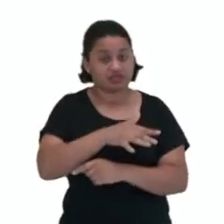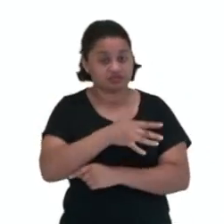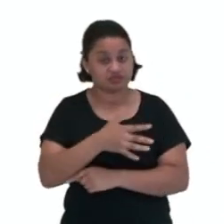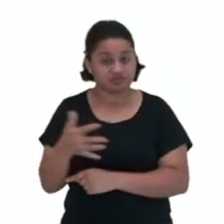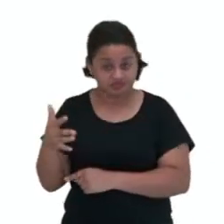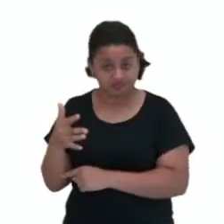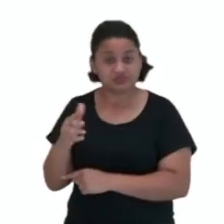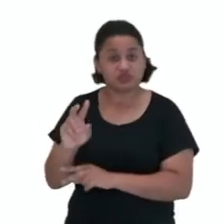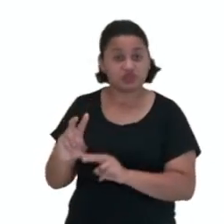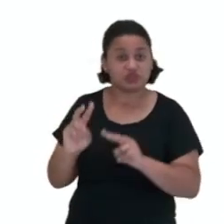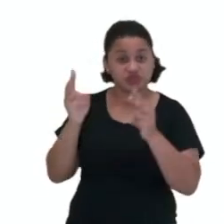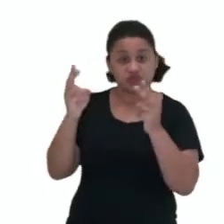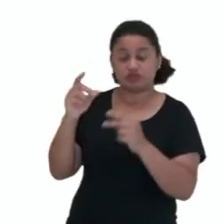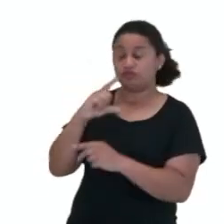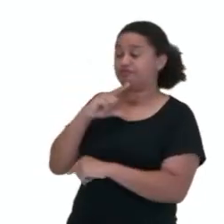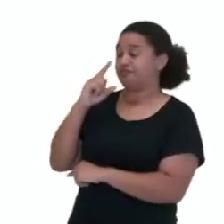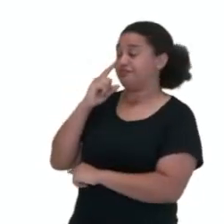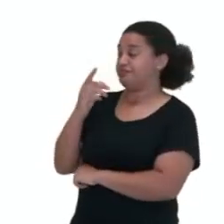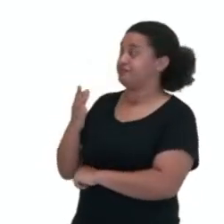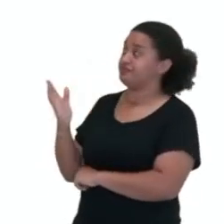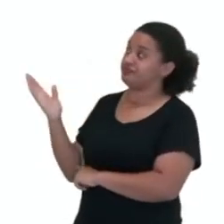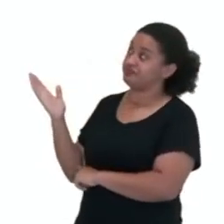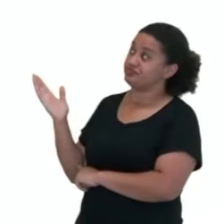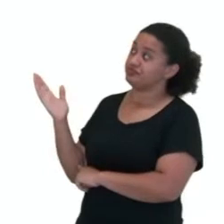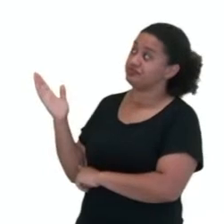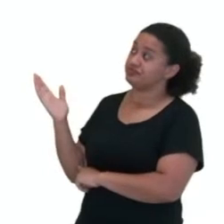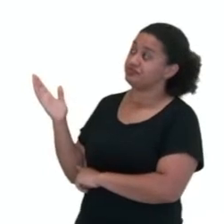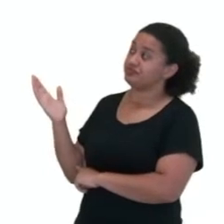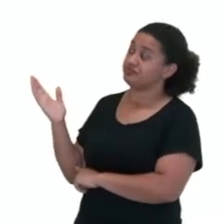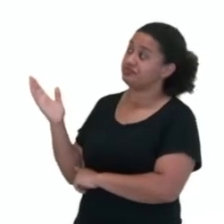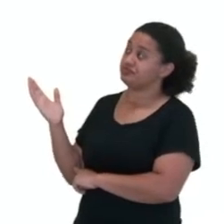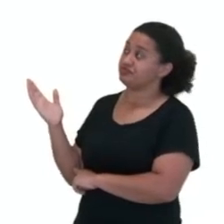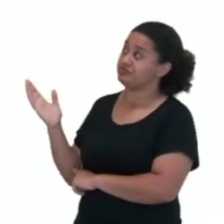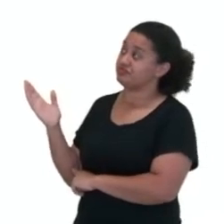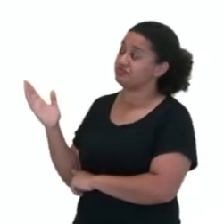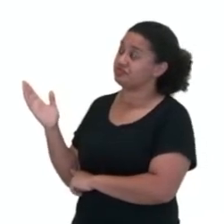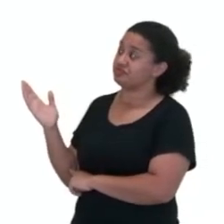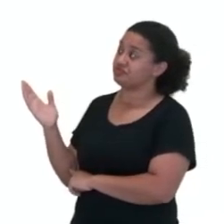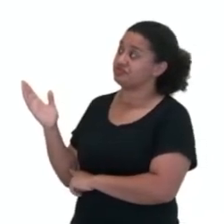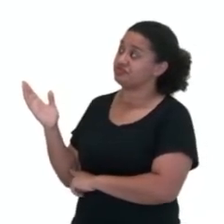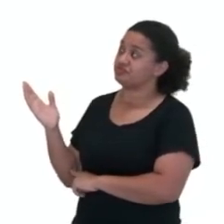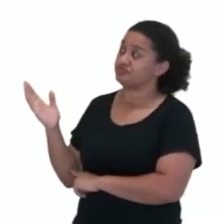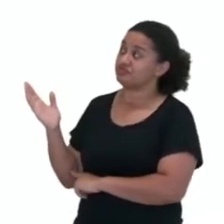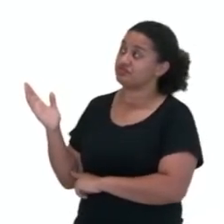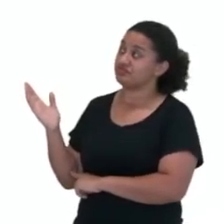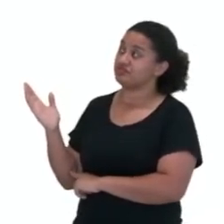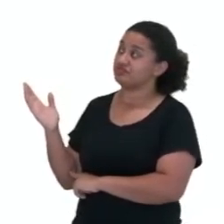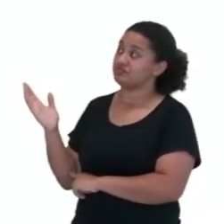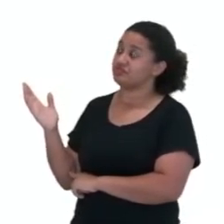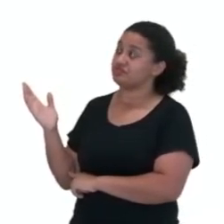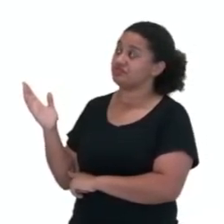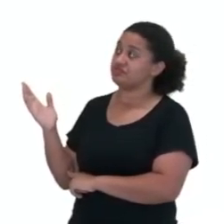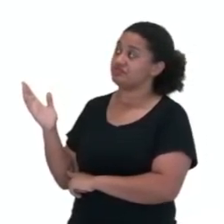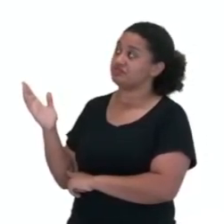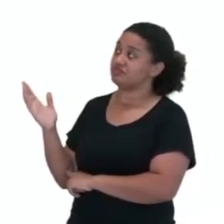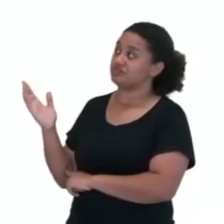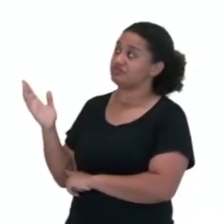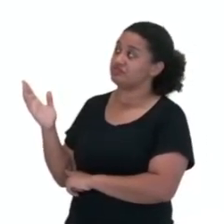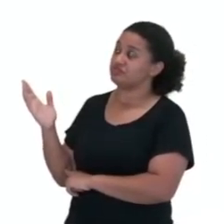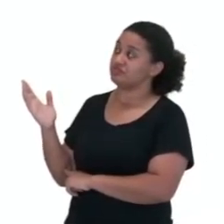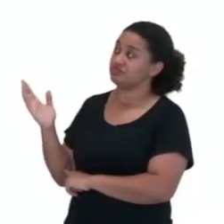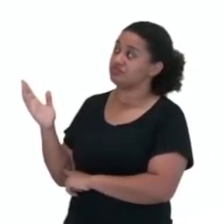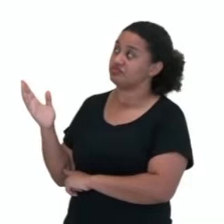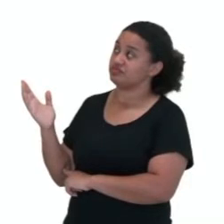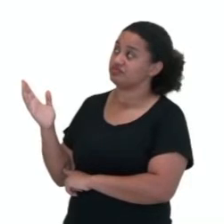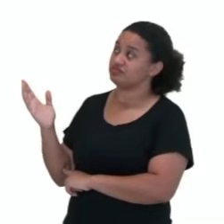custa R$ 2,50. Ela vai gastar quantas? 50 miçangas para cada um. Quanto que vai ser o custo dessas